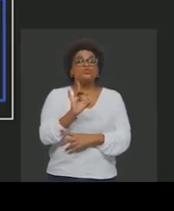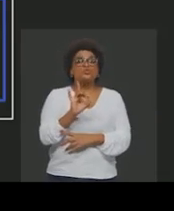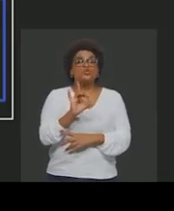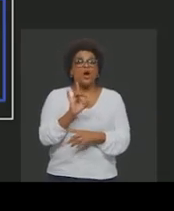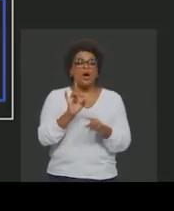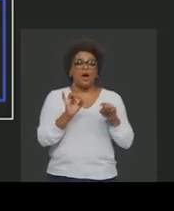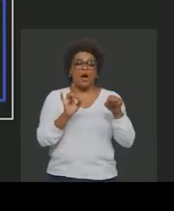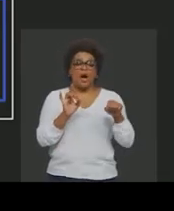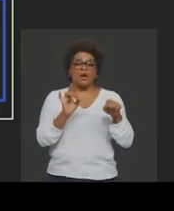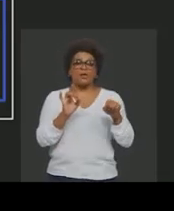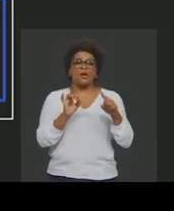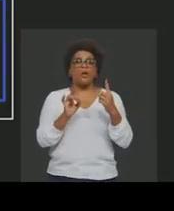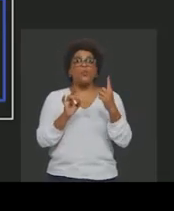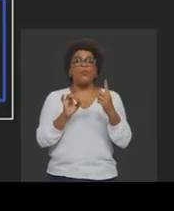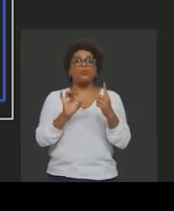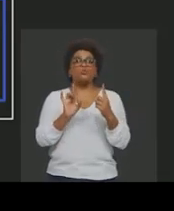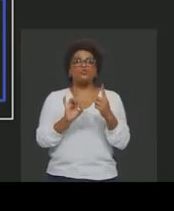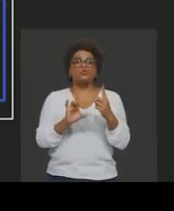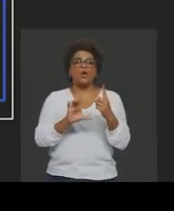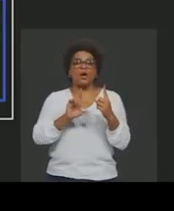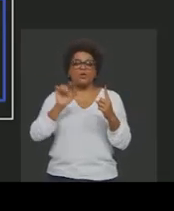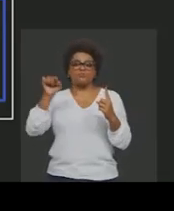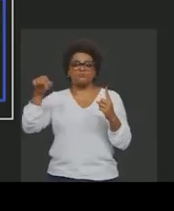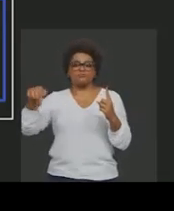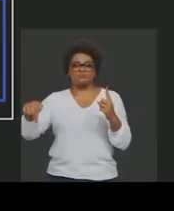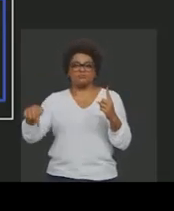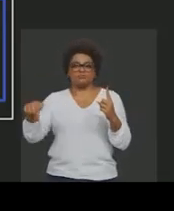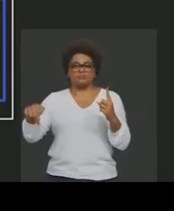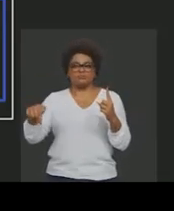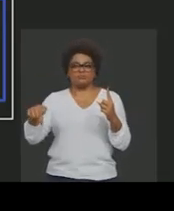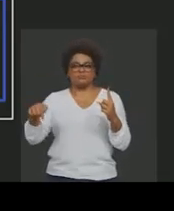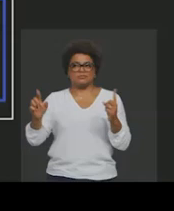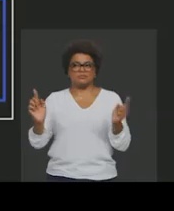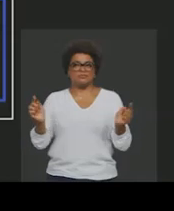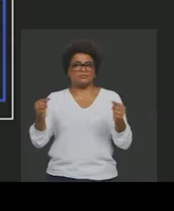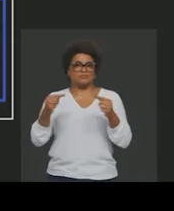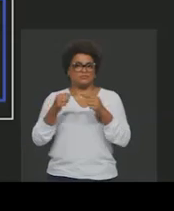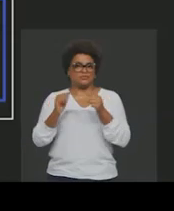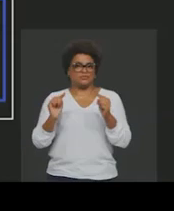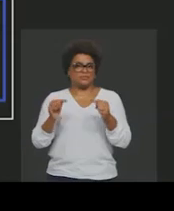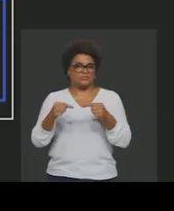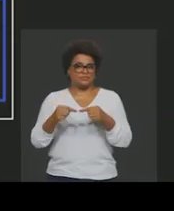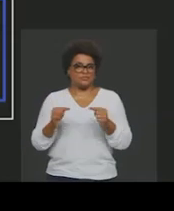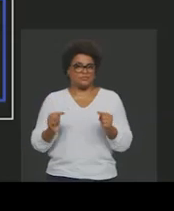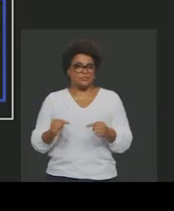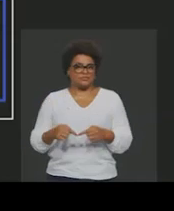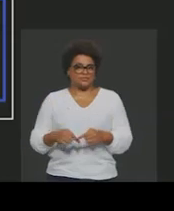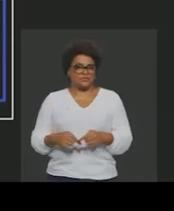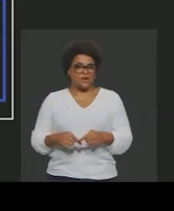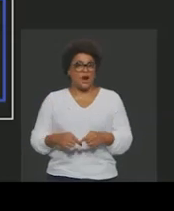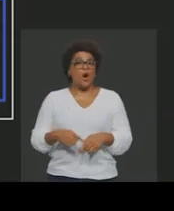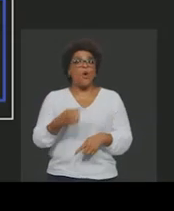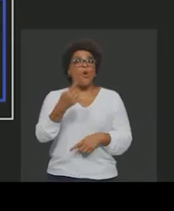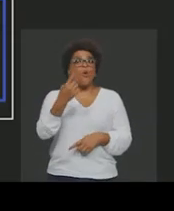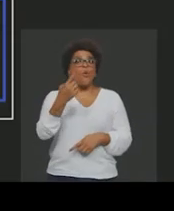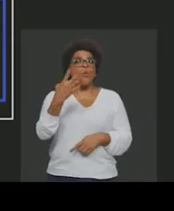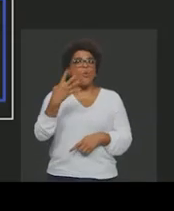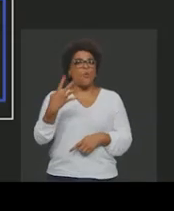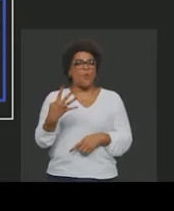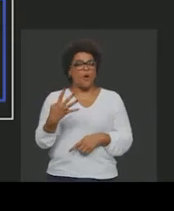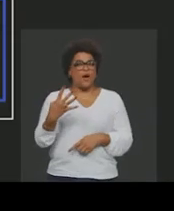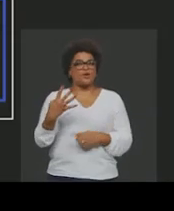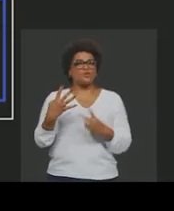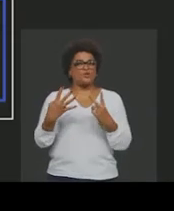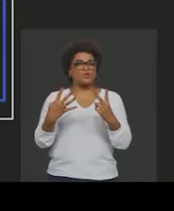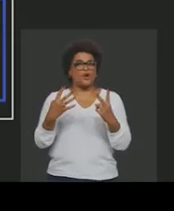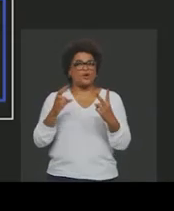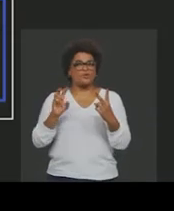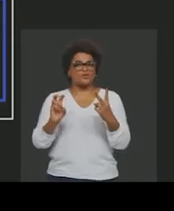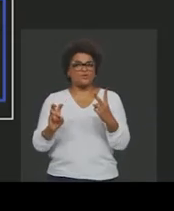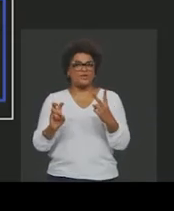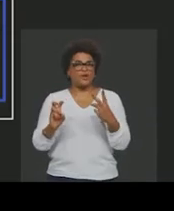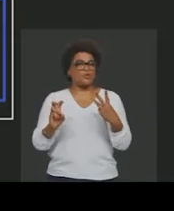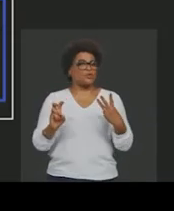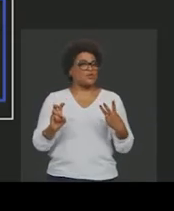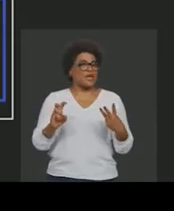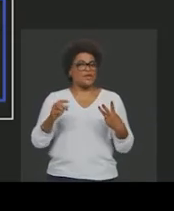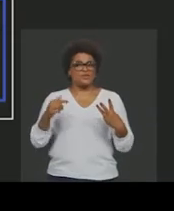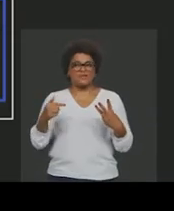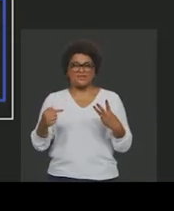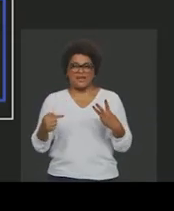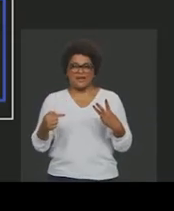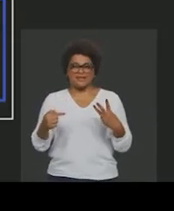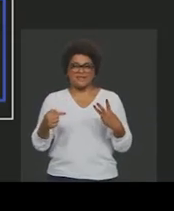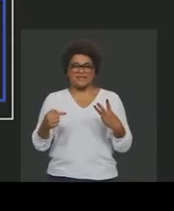que foram efetivamente usados, está vendo lá? O 1 foi no 4, o 2 no 5 e o 3 no 7. Esses 3 que